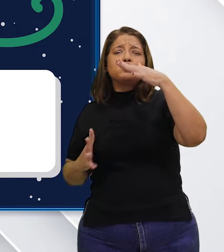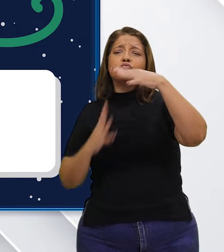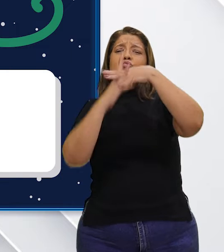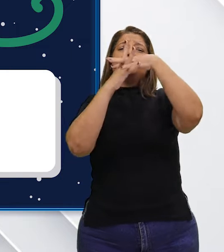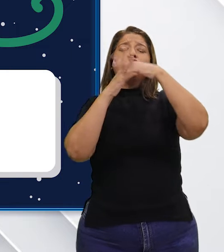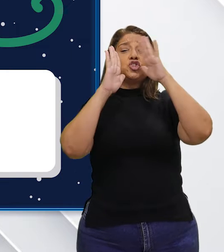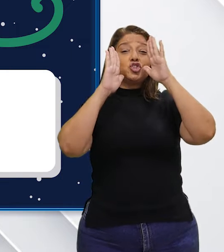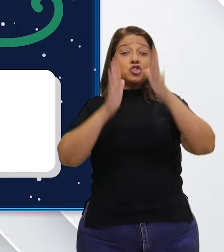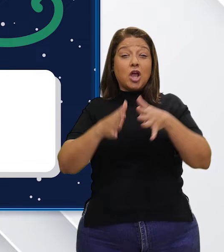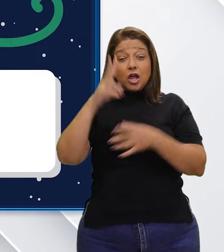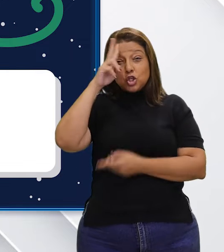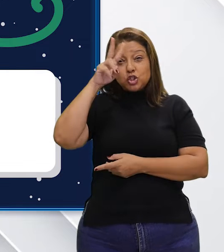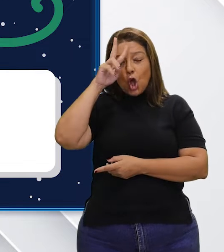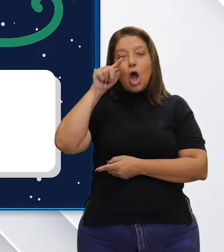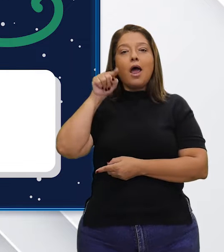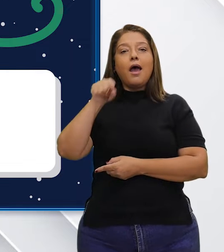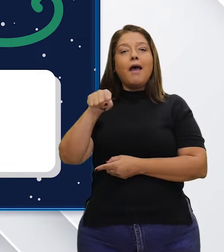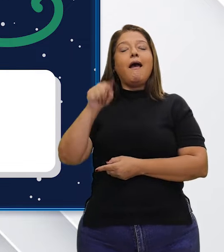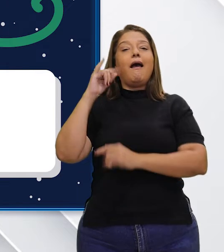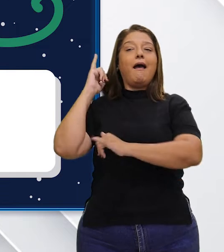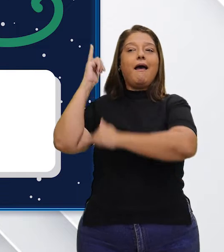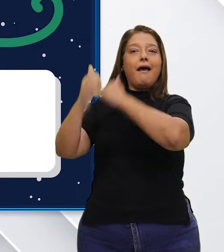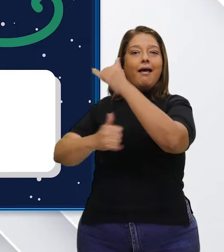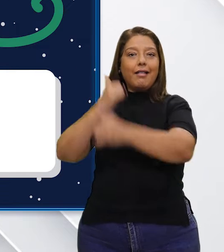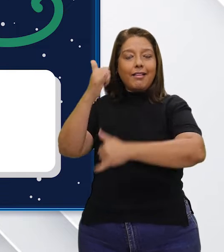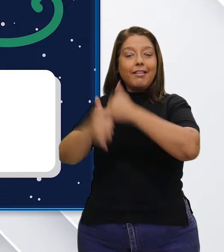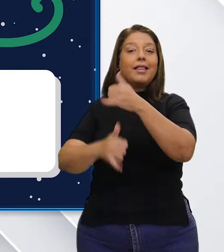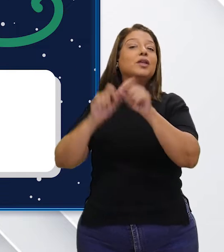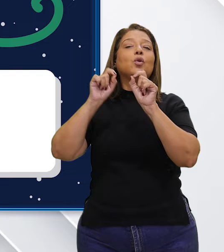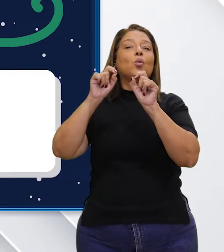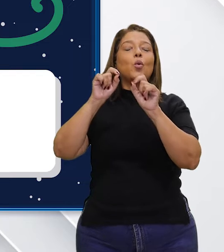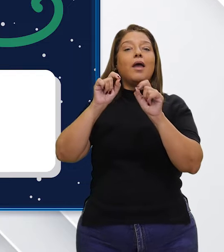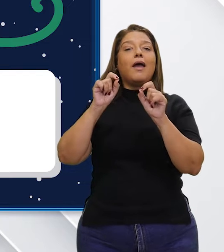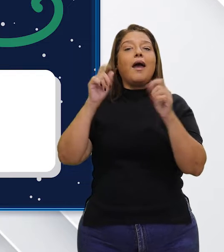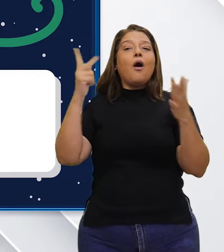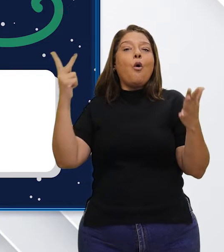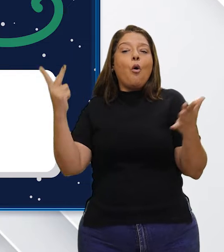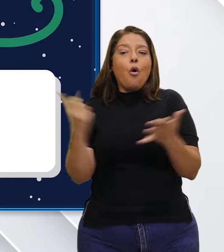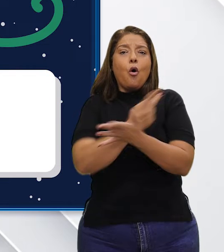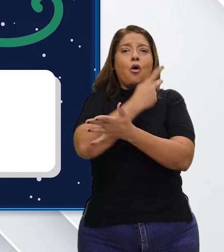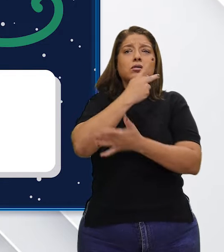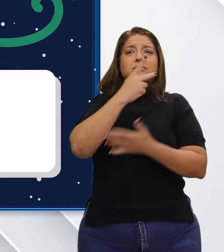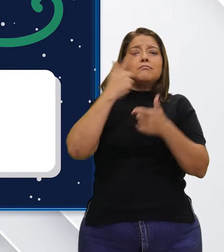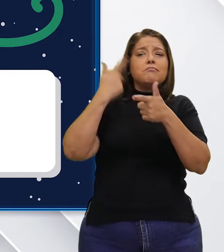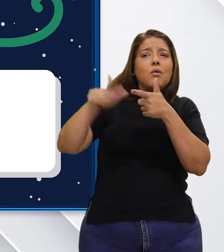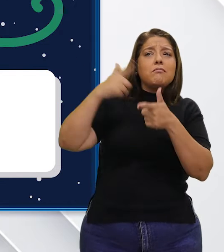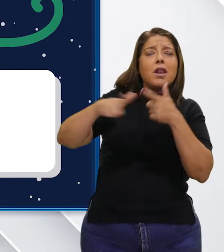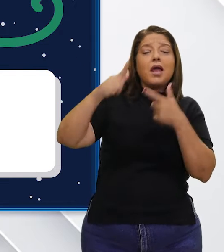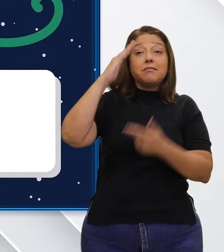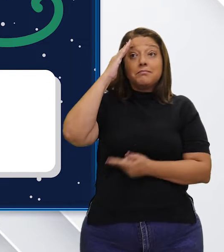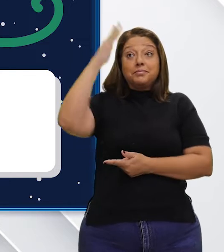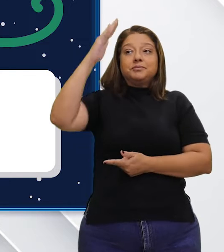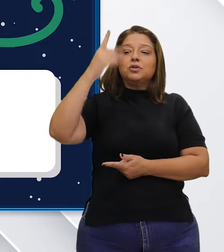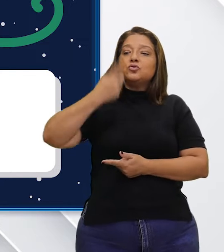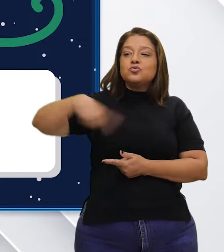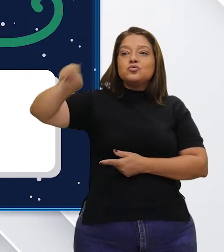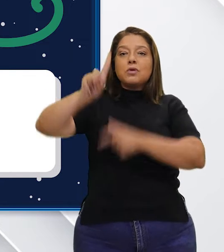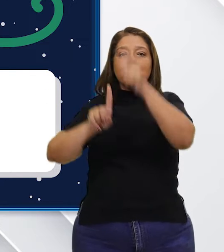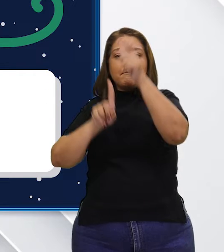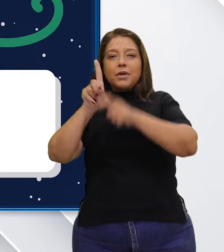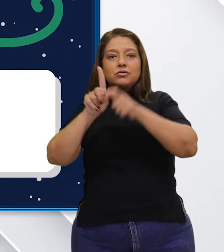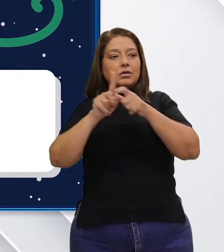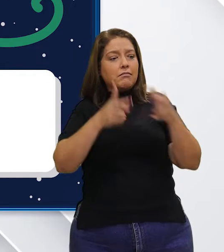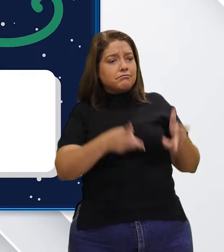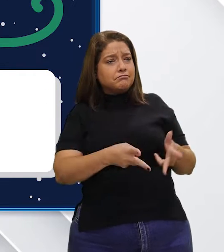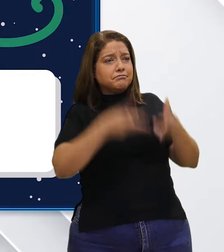mais alto da história, a lenda atinge o clímax, onde o conflito principal é intensificado